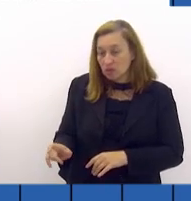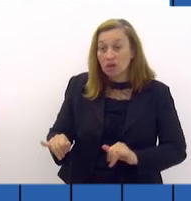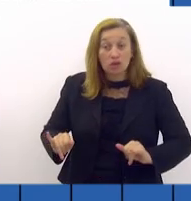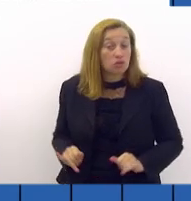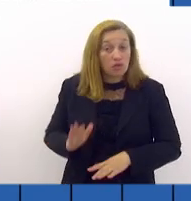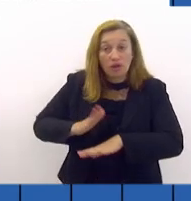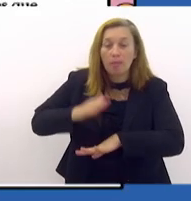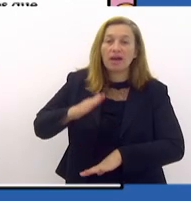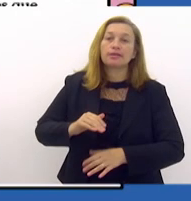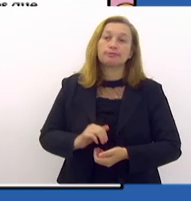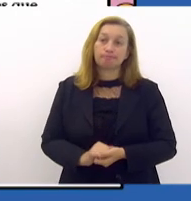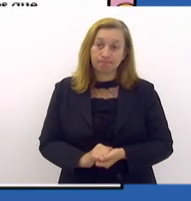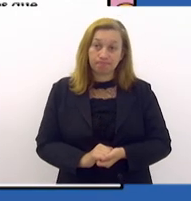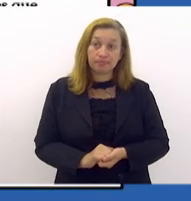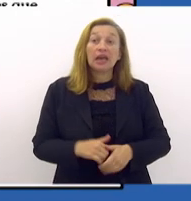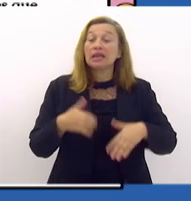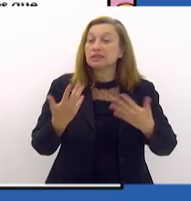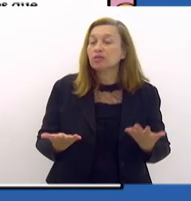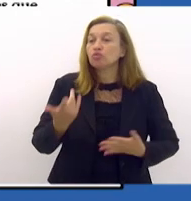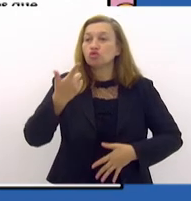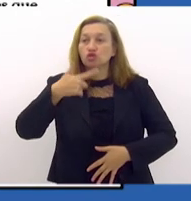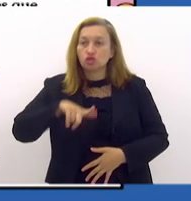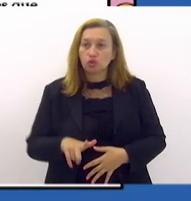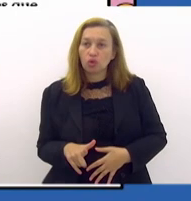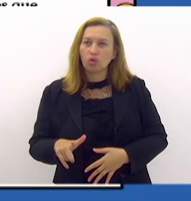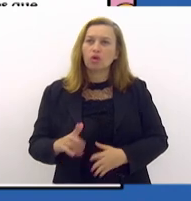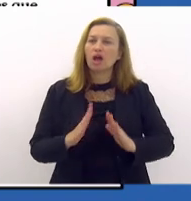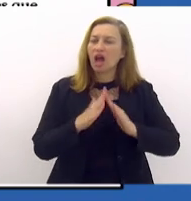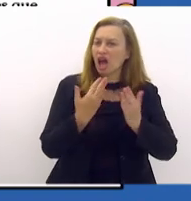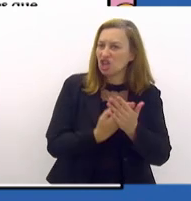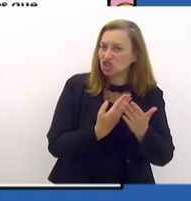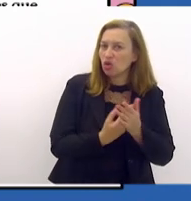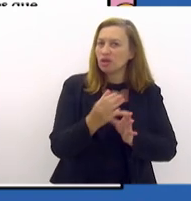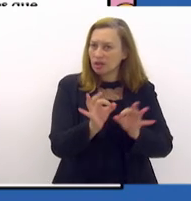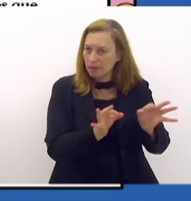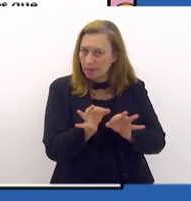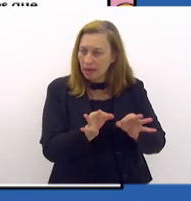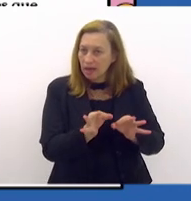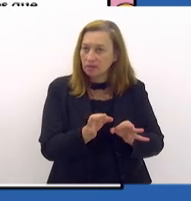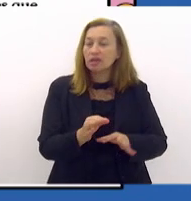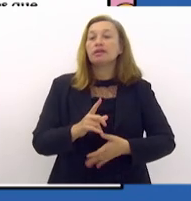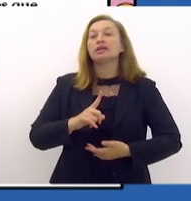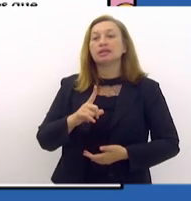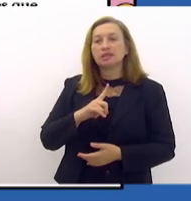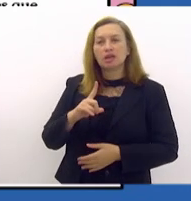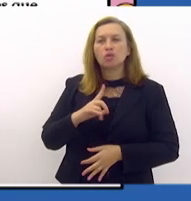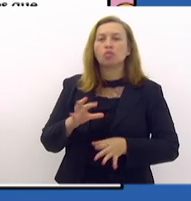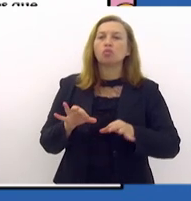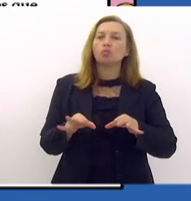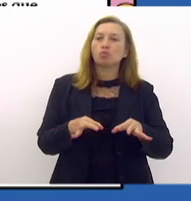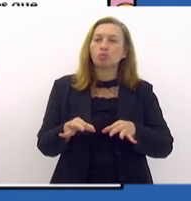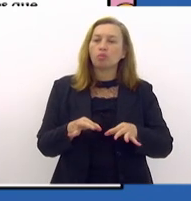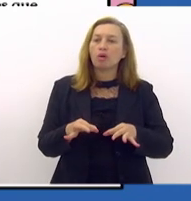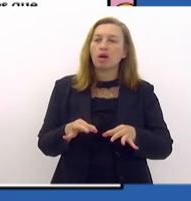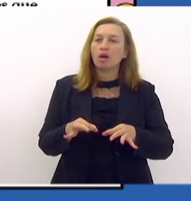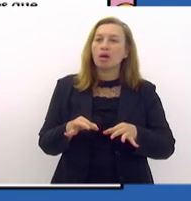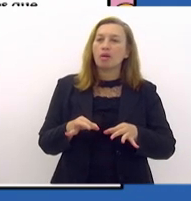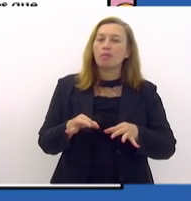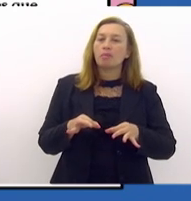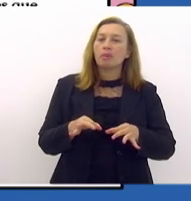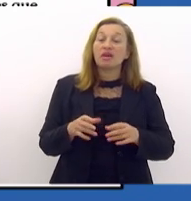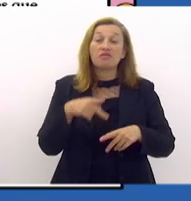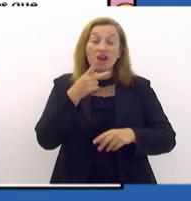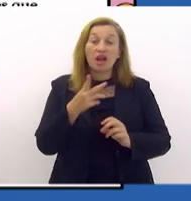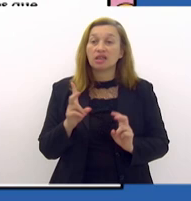situação maior de sofrimento. Então, de novo, a escola está preparada, ela tem um programa para abordar essa